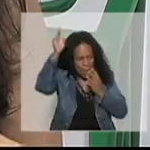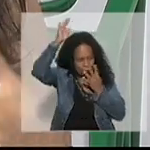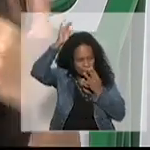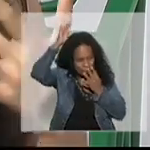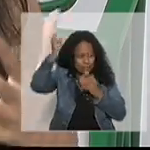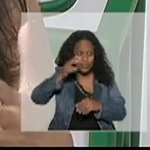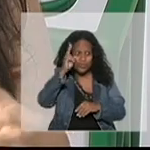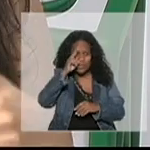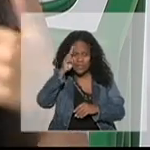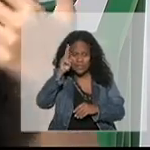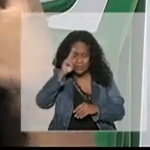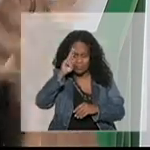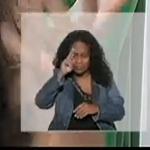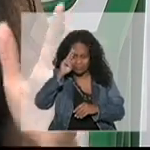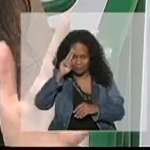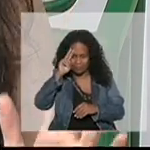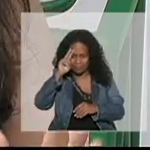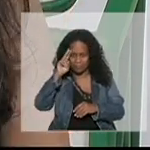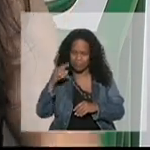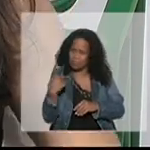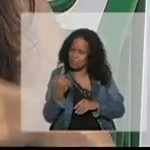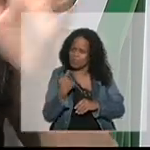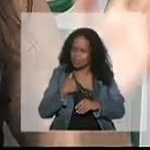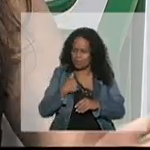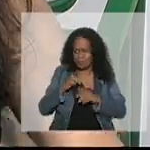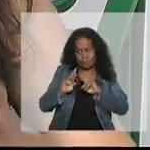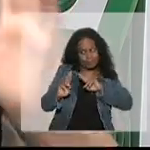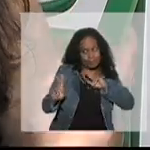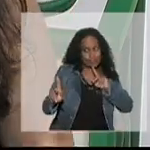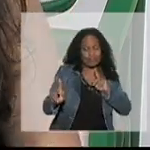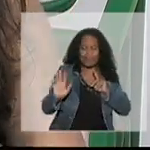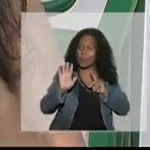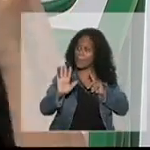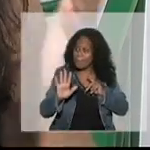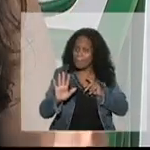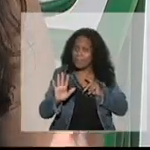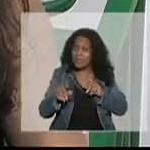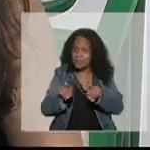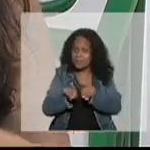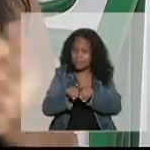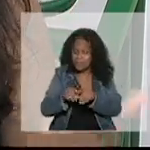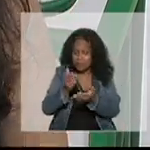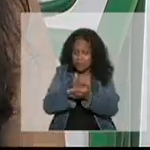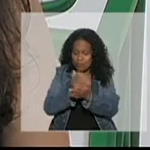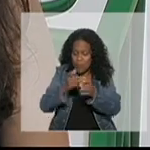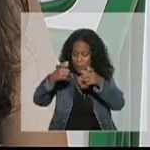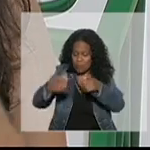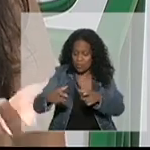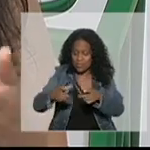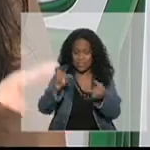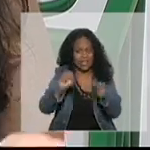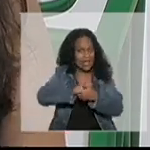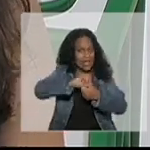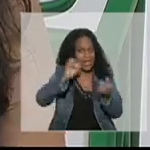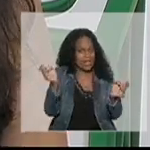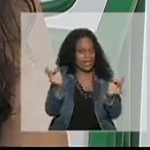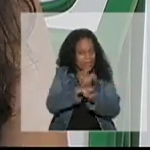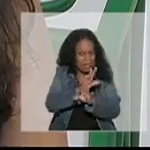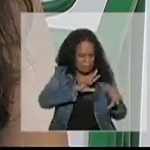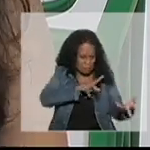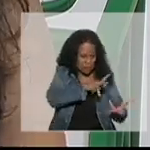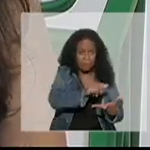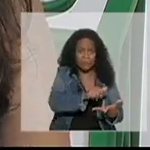olhar para os índios e lembrar que a gente é tudo uma coisa só. A gente tem nossas diferenças, mas assim, a gente está no mesmo lugar e se a gente acabar com esse mundo, a